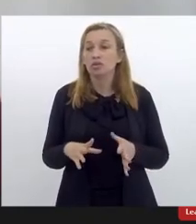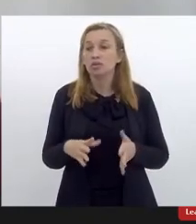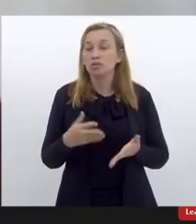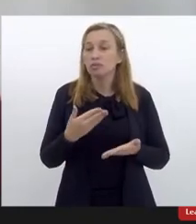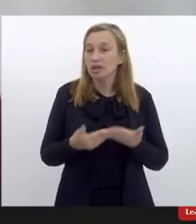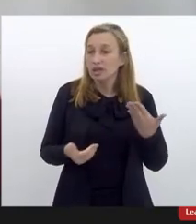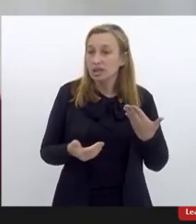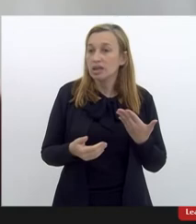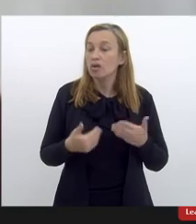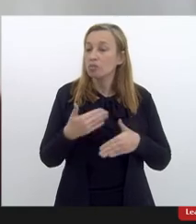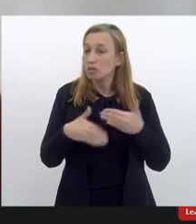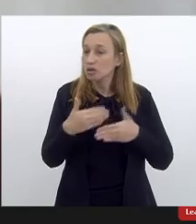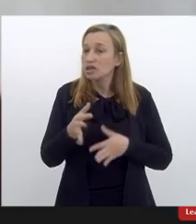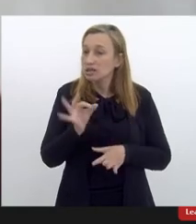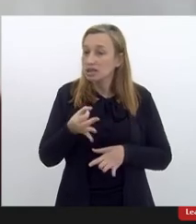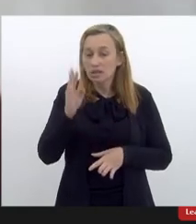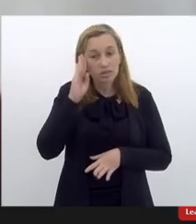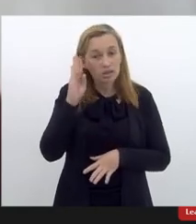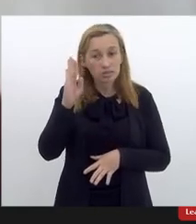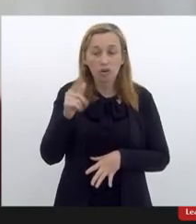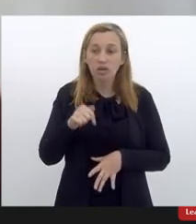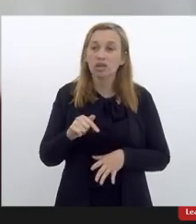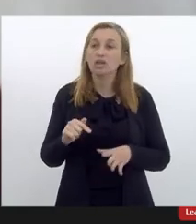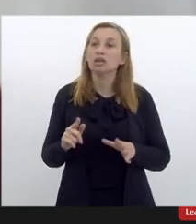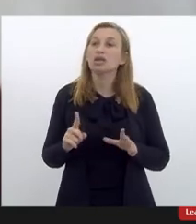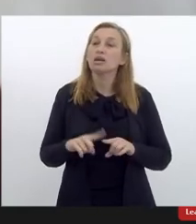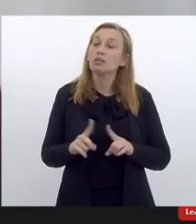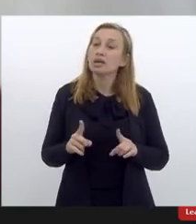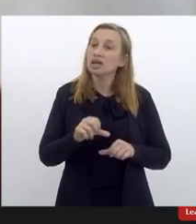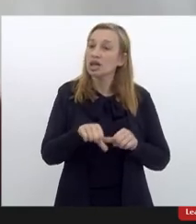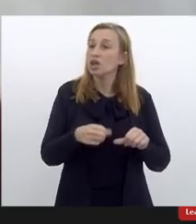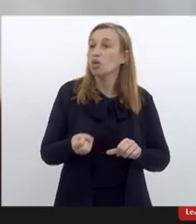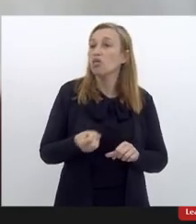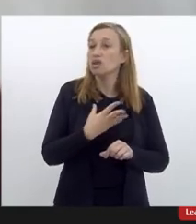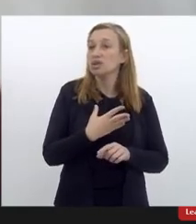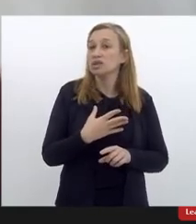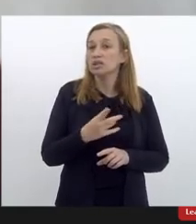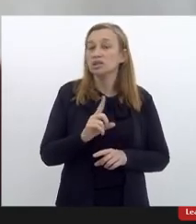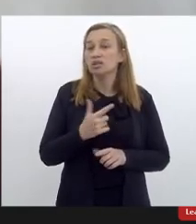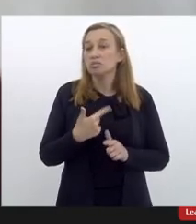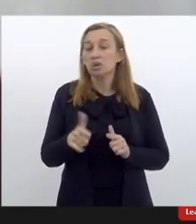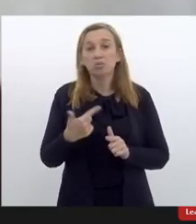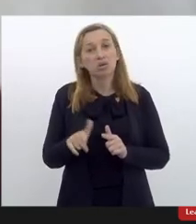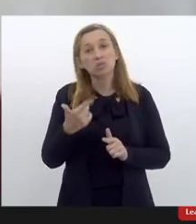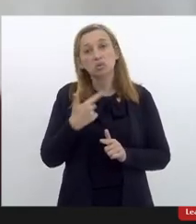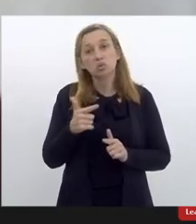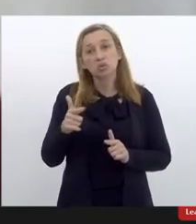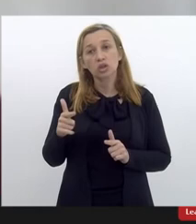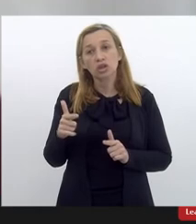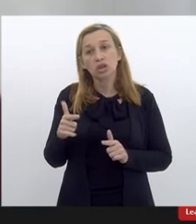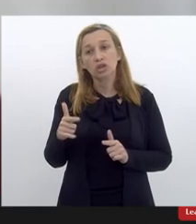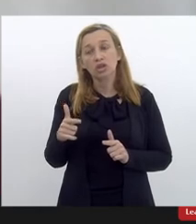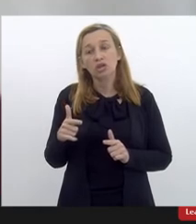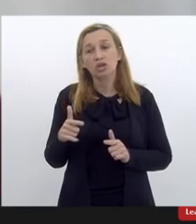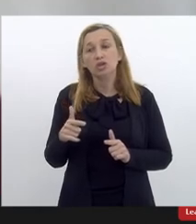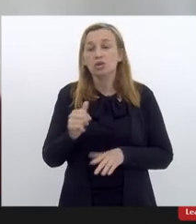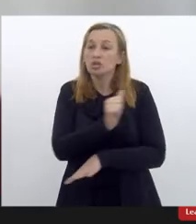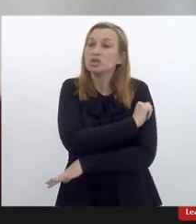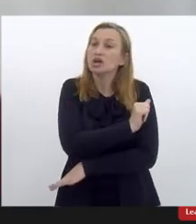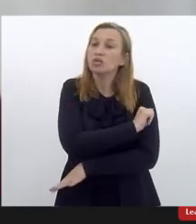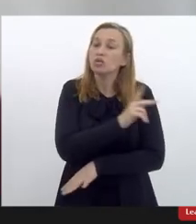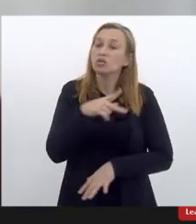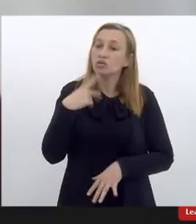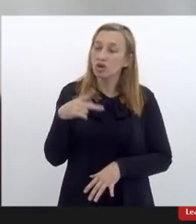processo prioritário aqui na rede. Tá? Agora, a renovação, a gente não tem problema... e o nosso aluno que colocou,